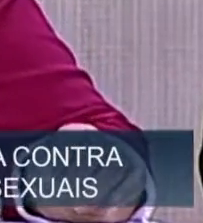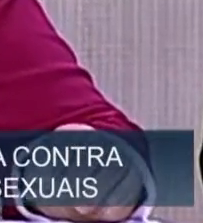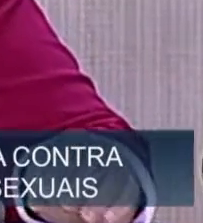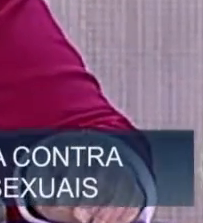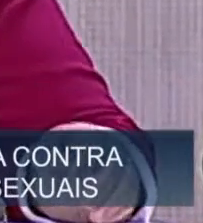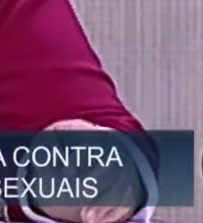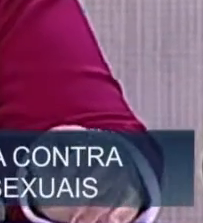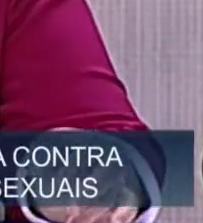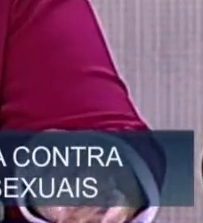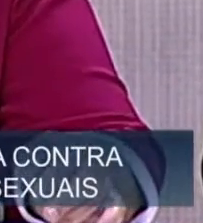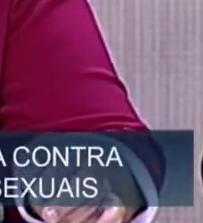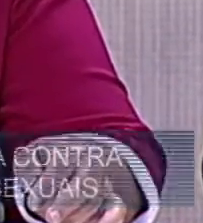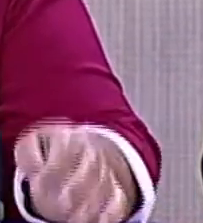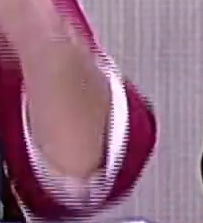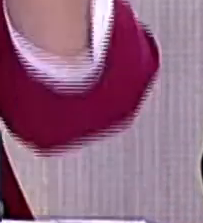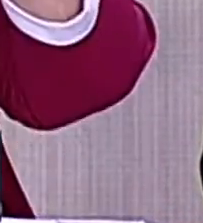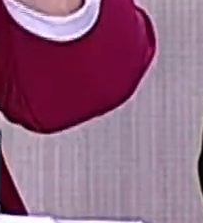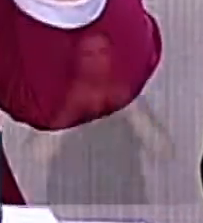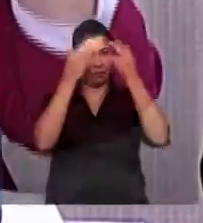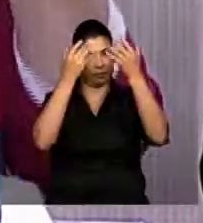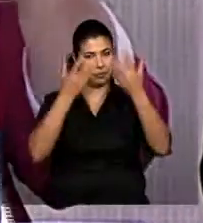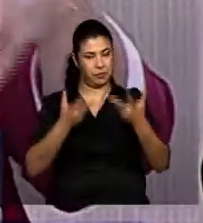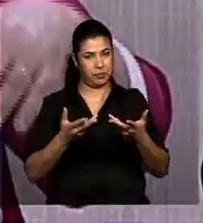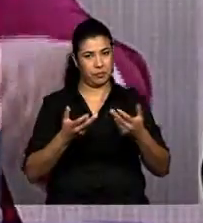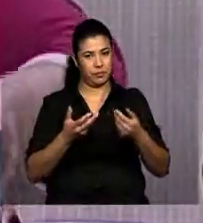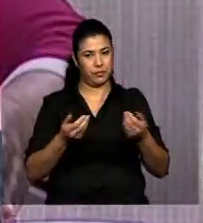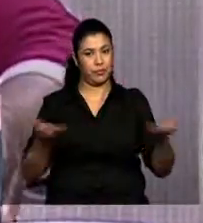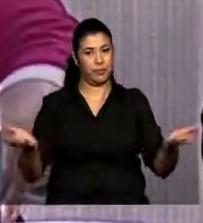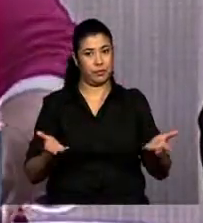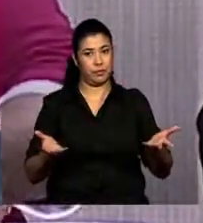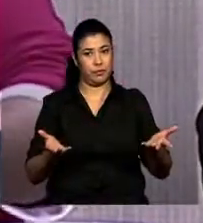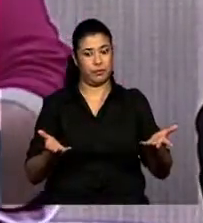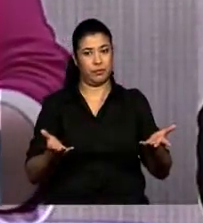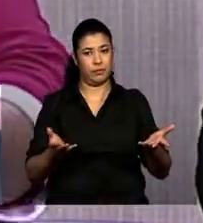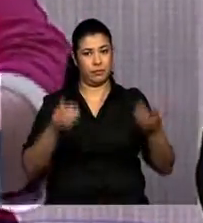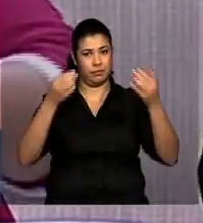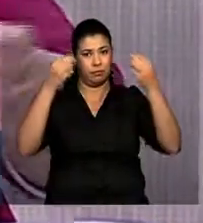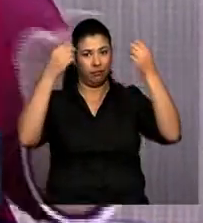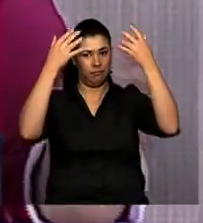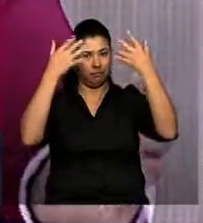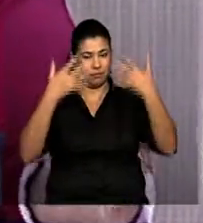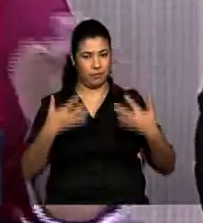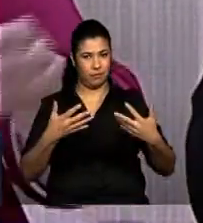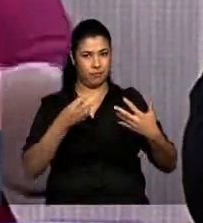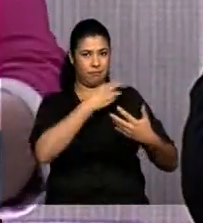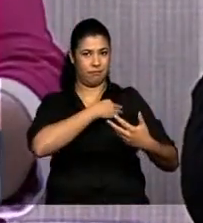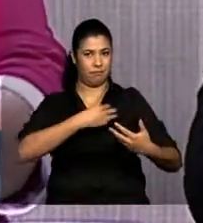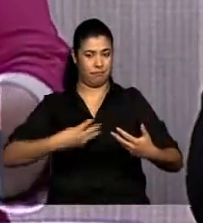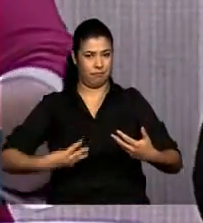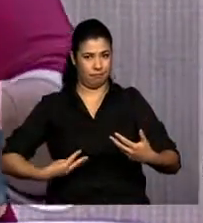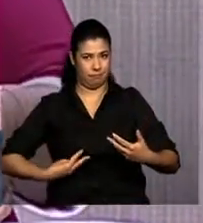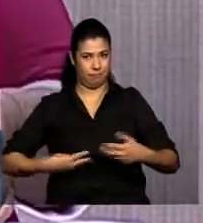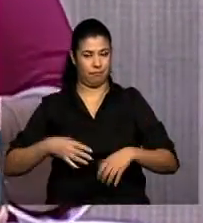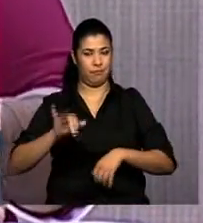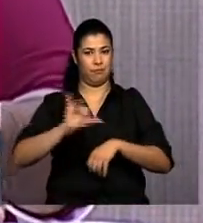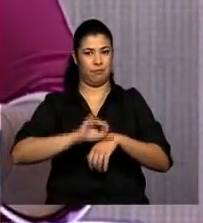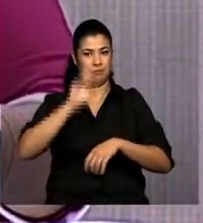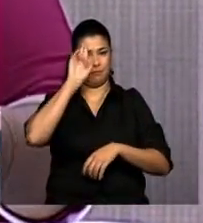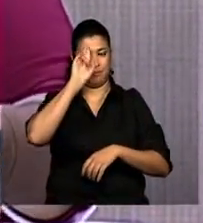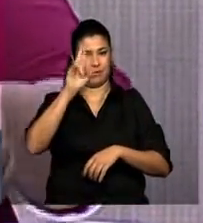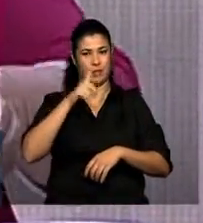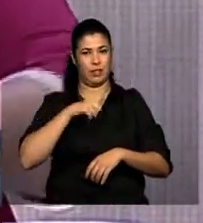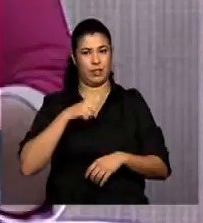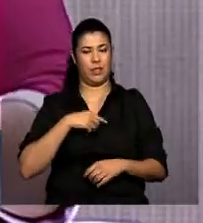Senhoras e senhores, tem a palavra neste momento a ministra de Estado-Chefe da Secretaria de Direitos Humanos da Presidência da República,